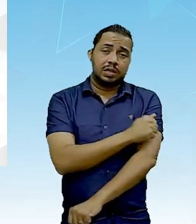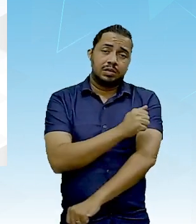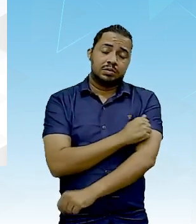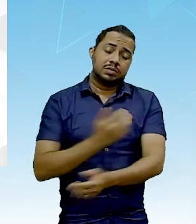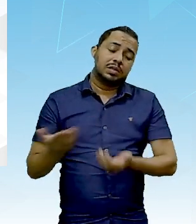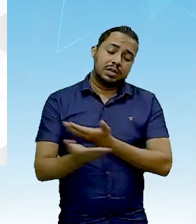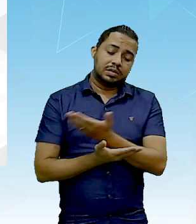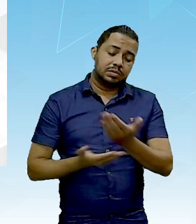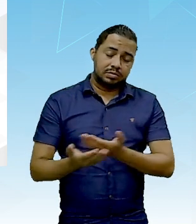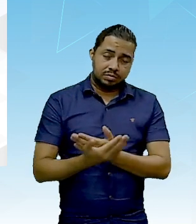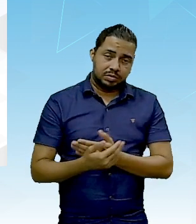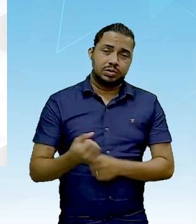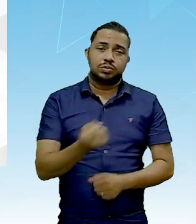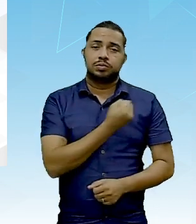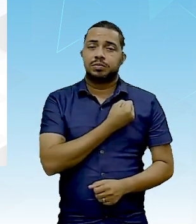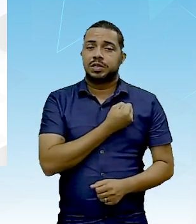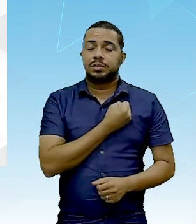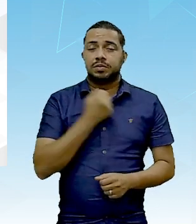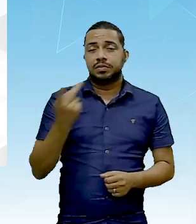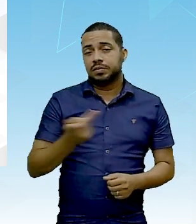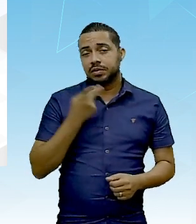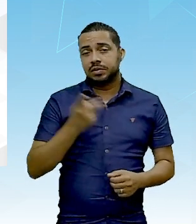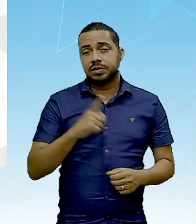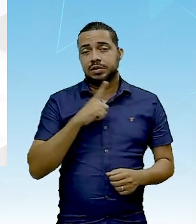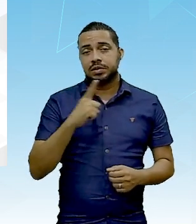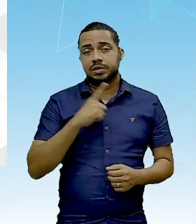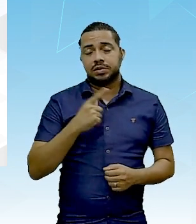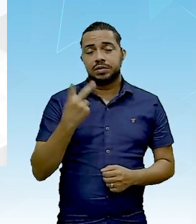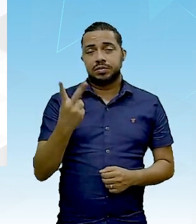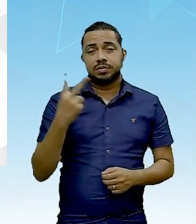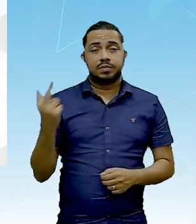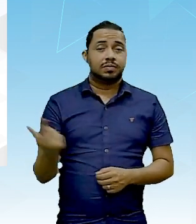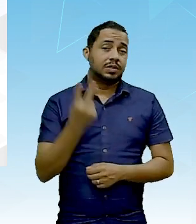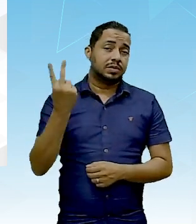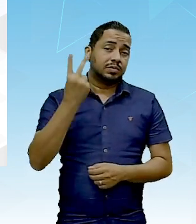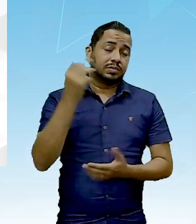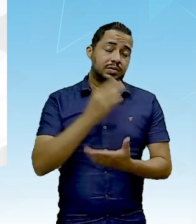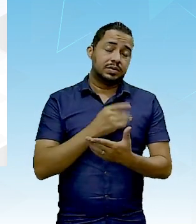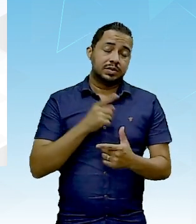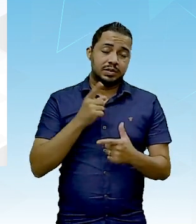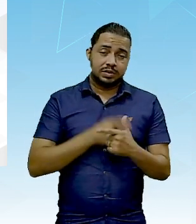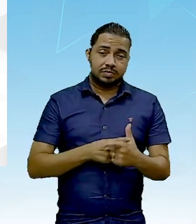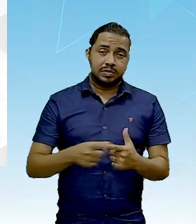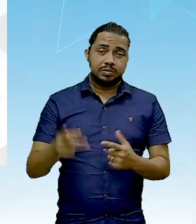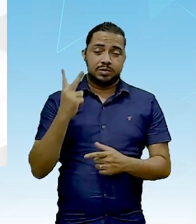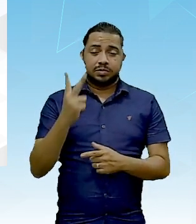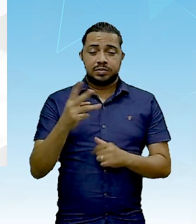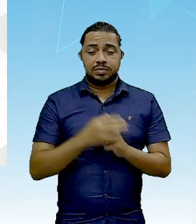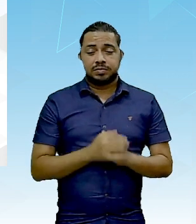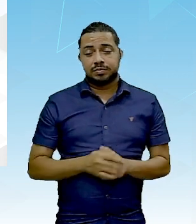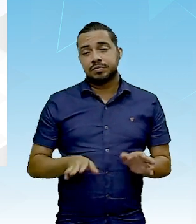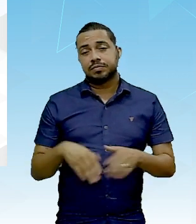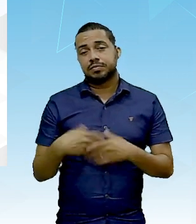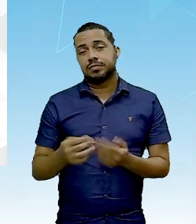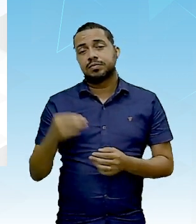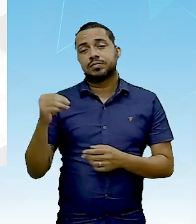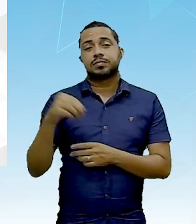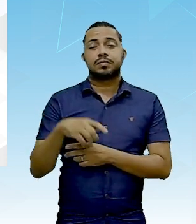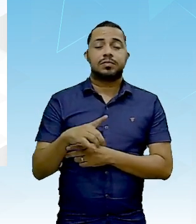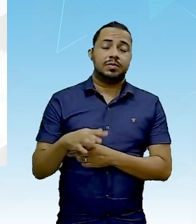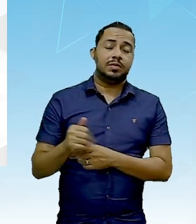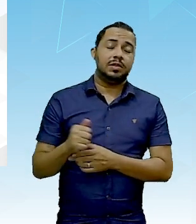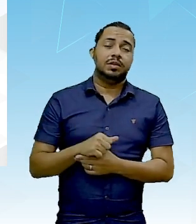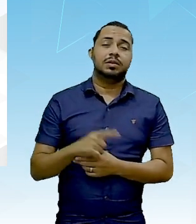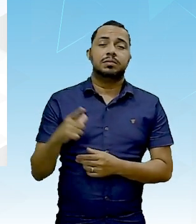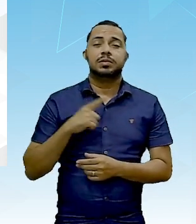né, numericamente falando, você pega 2 valores e divide por 2, tá bom? Então, mediana par, eu